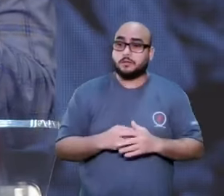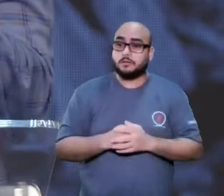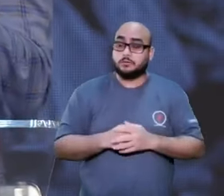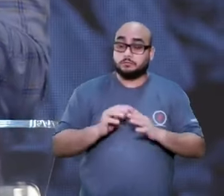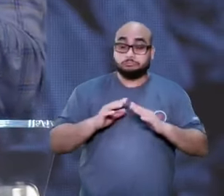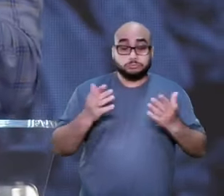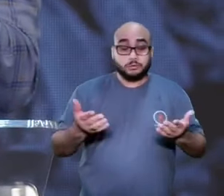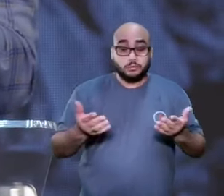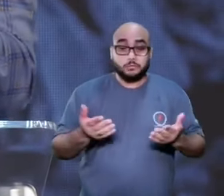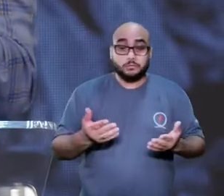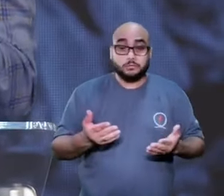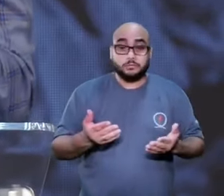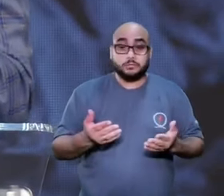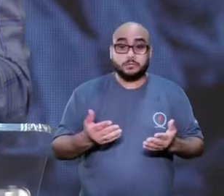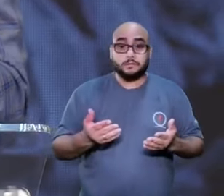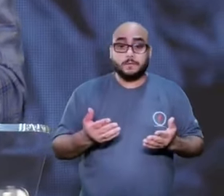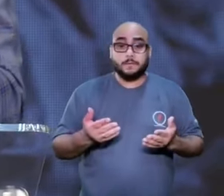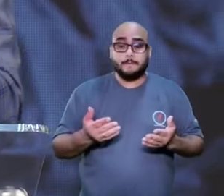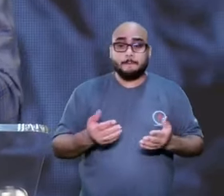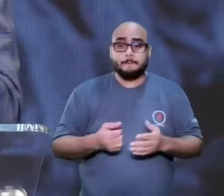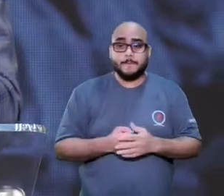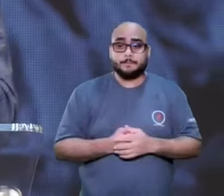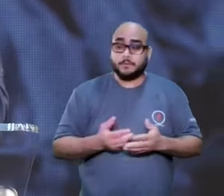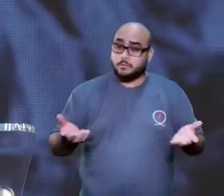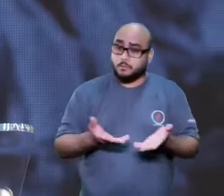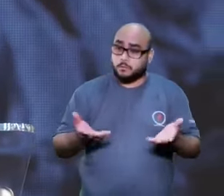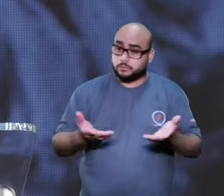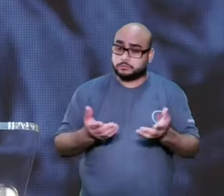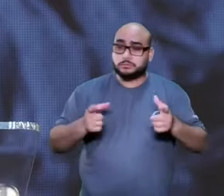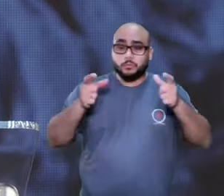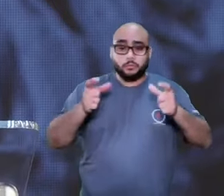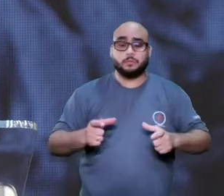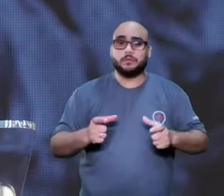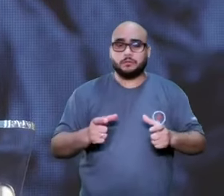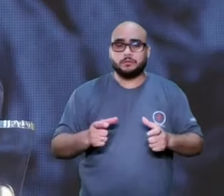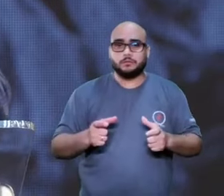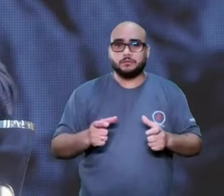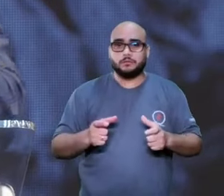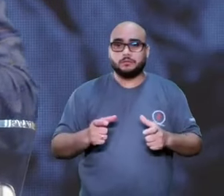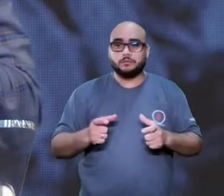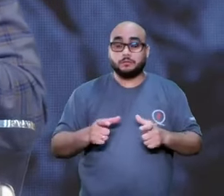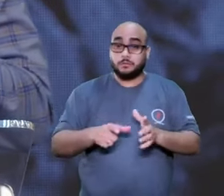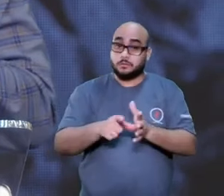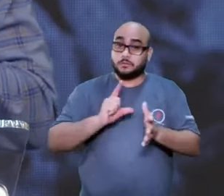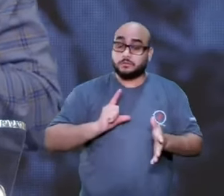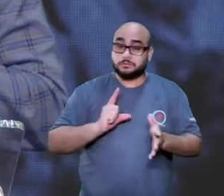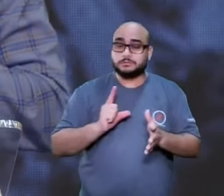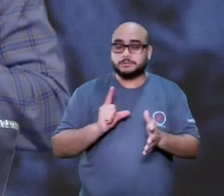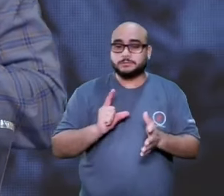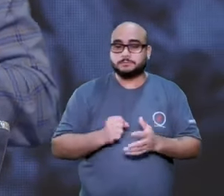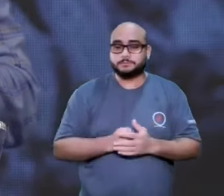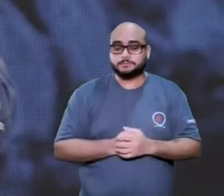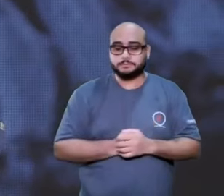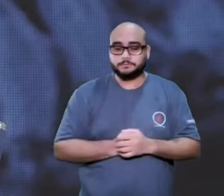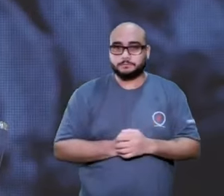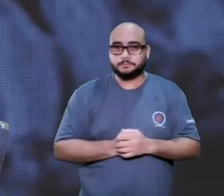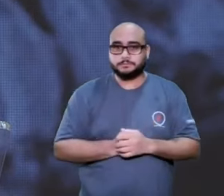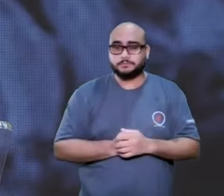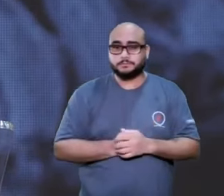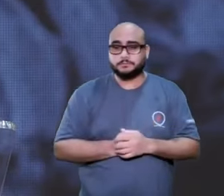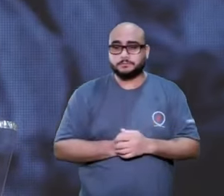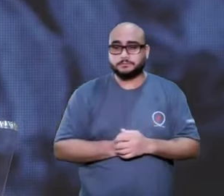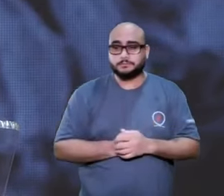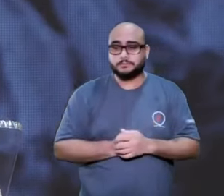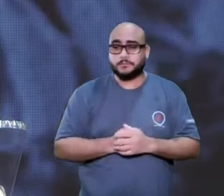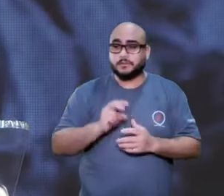ele está no ponto geográfico diante do sepulcro e ele diante do sepulcro Se você olhar